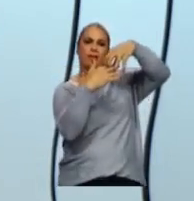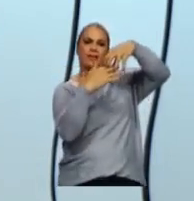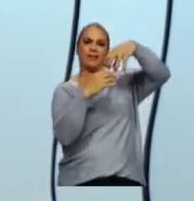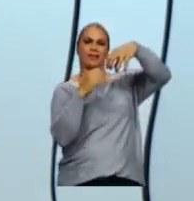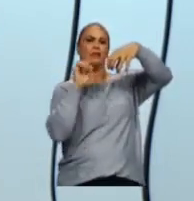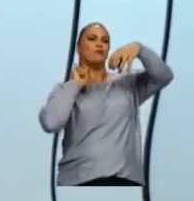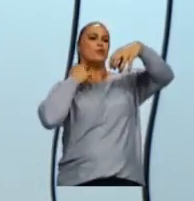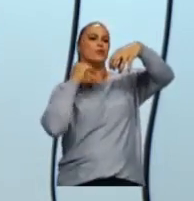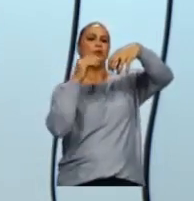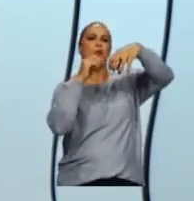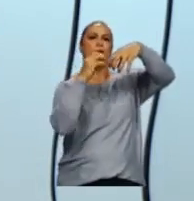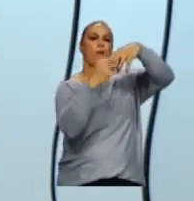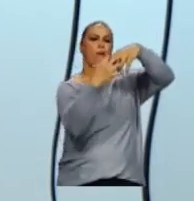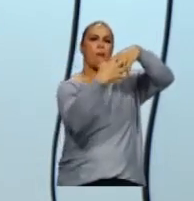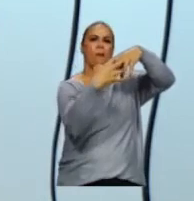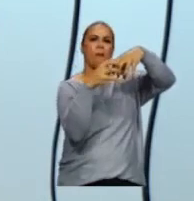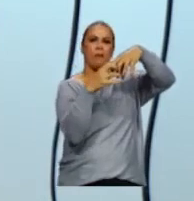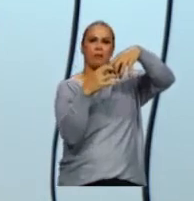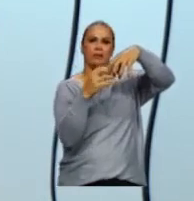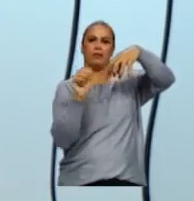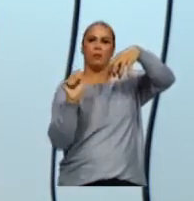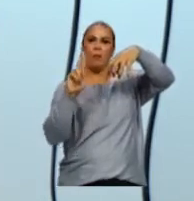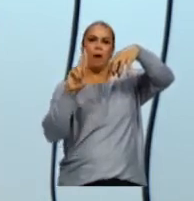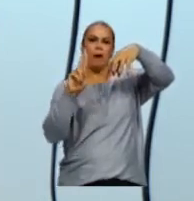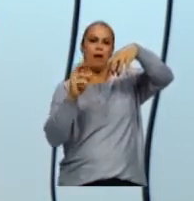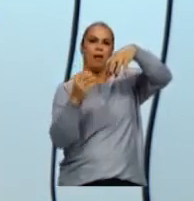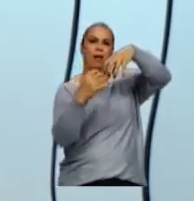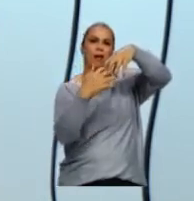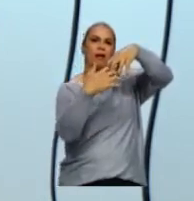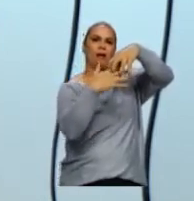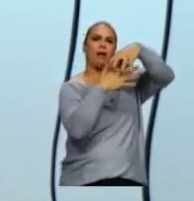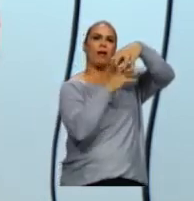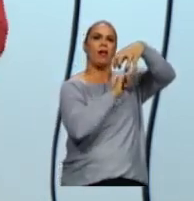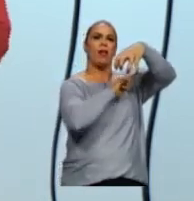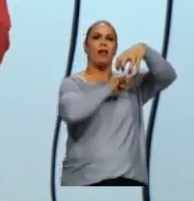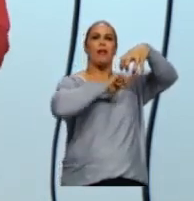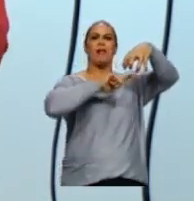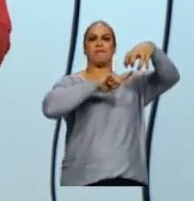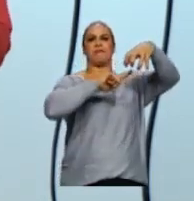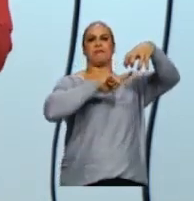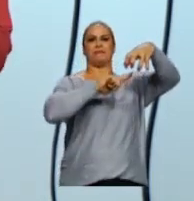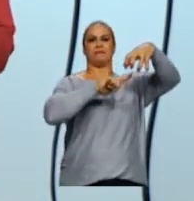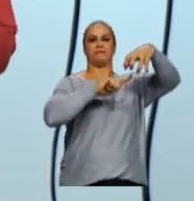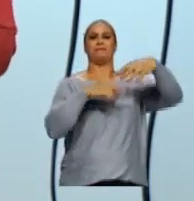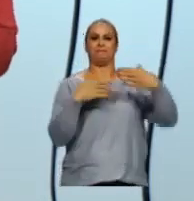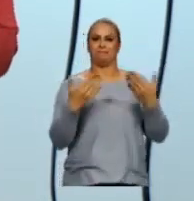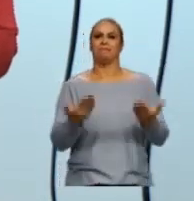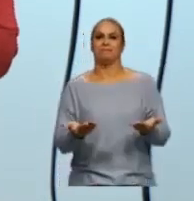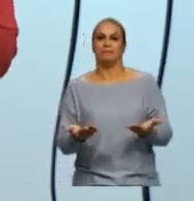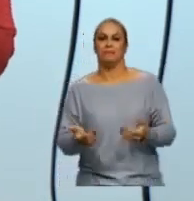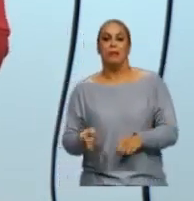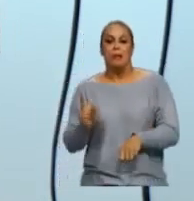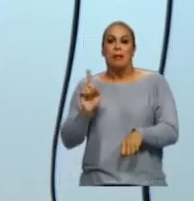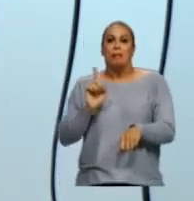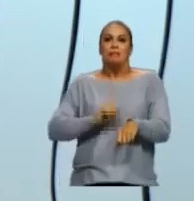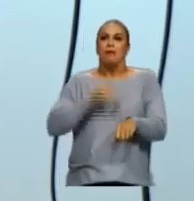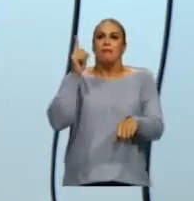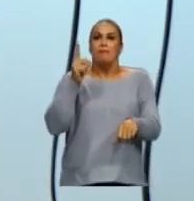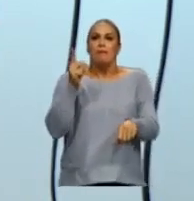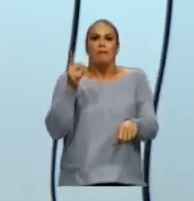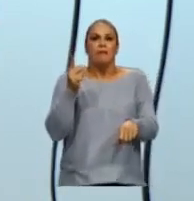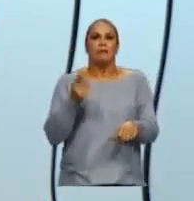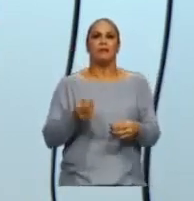no processo de respiração. O ar, quando ele passa pelos orifícios das narinas, ele vai